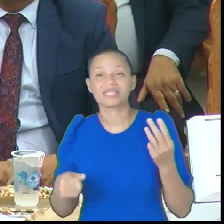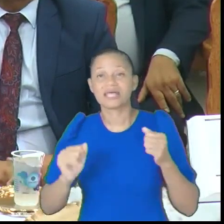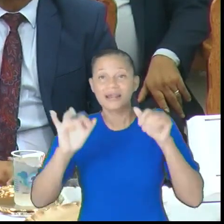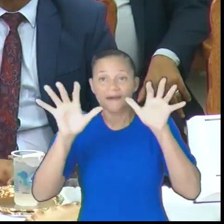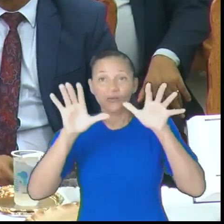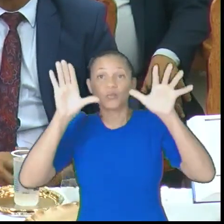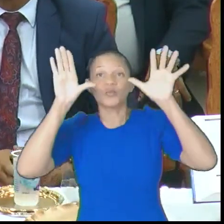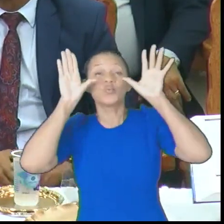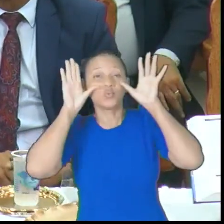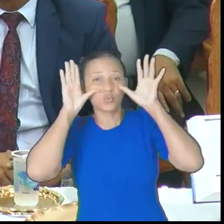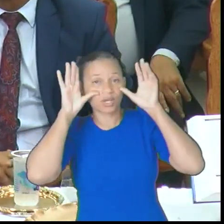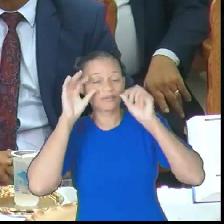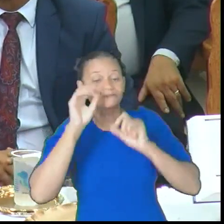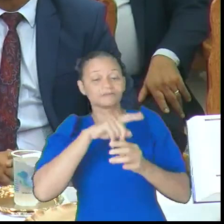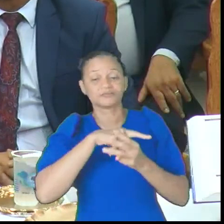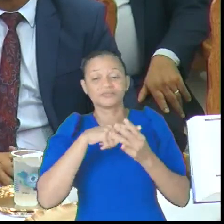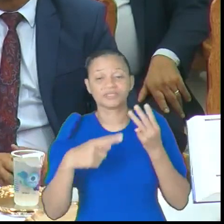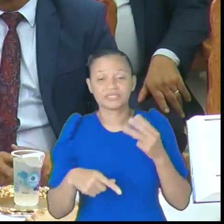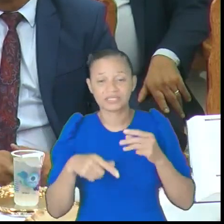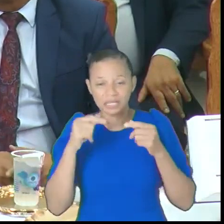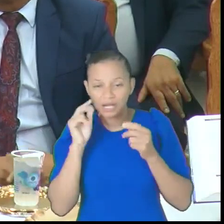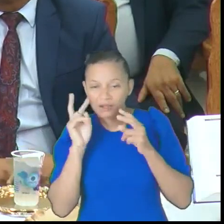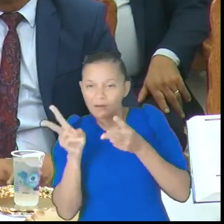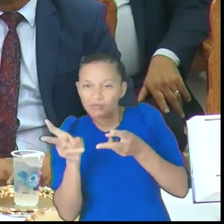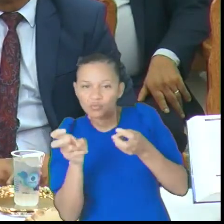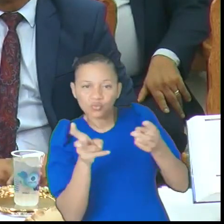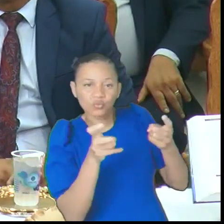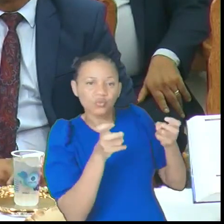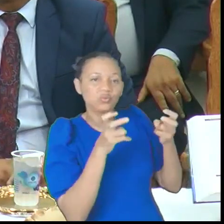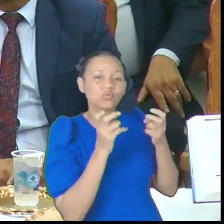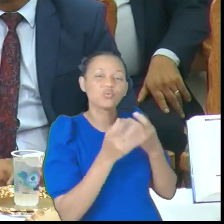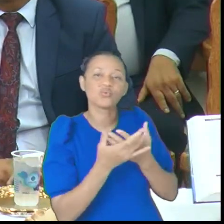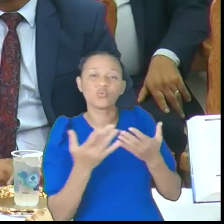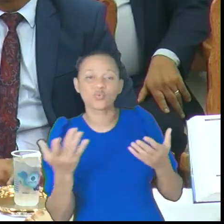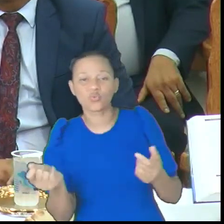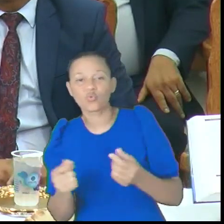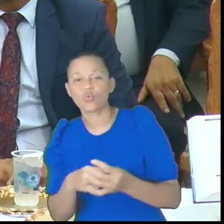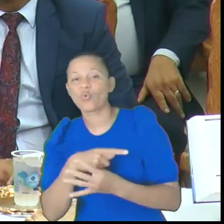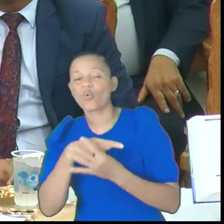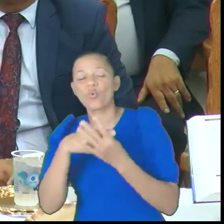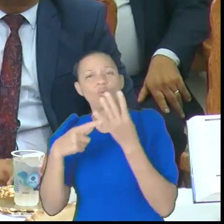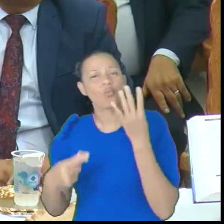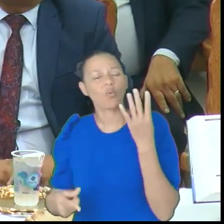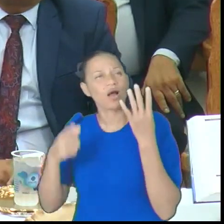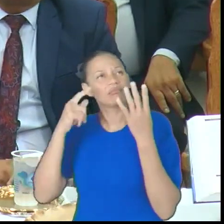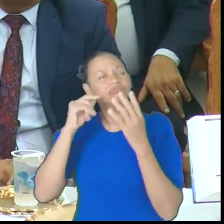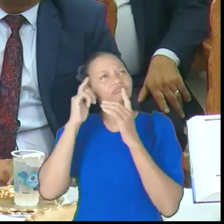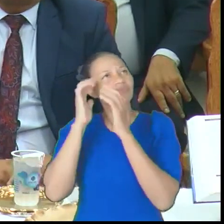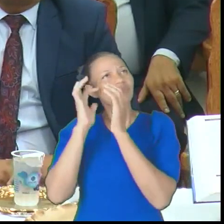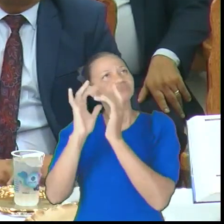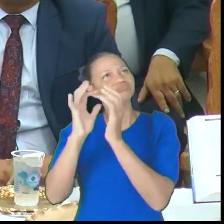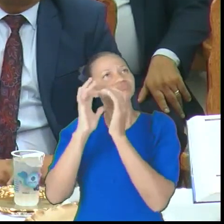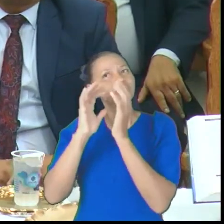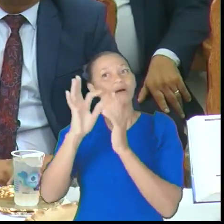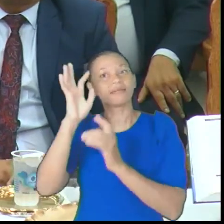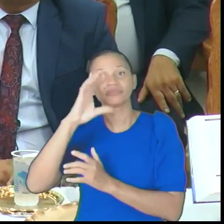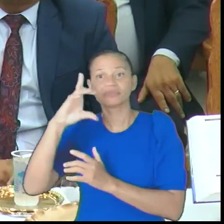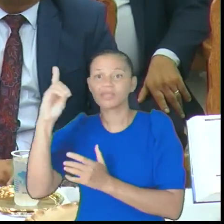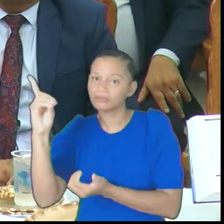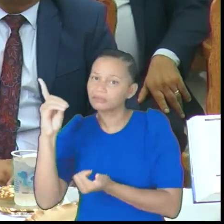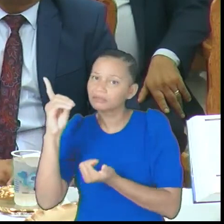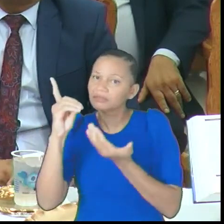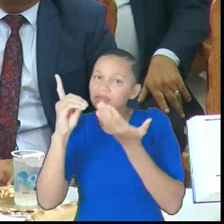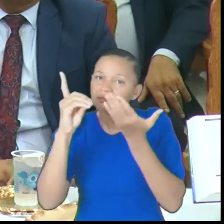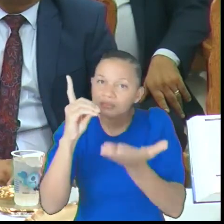visões, são os 3 olhares, são as 4 reflexões que Deus te